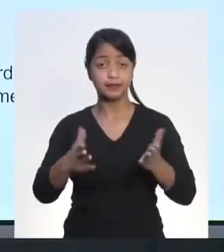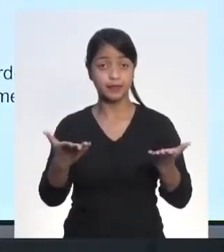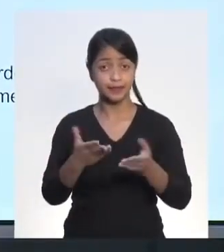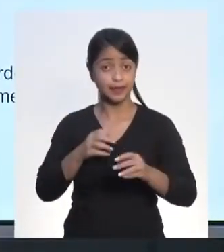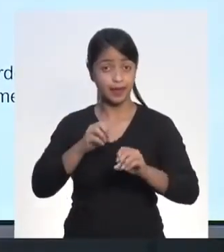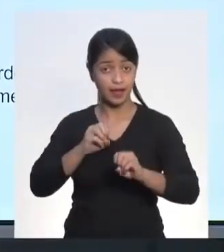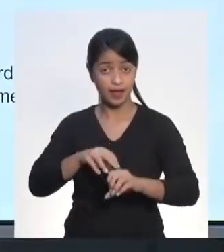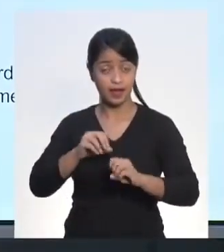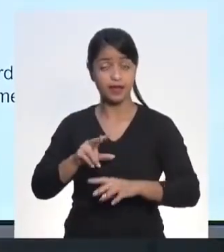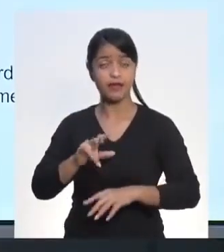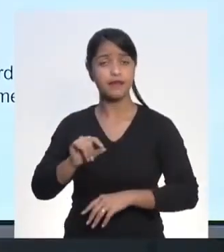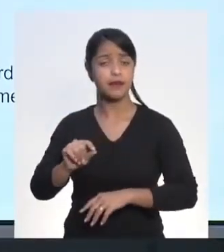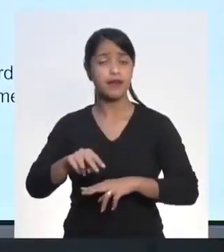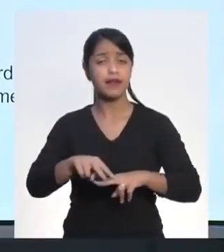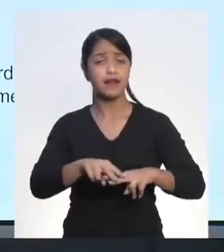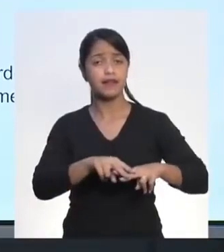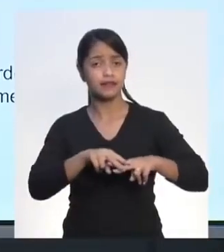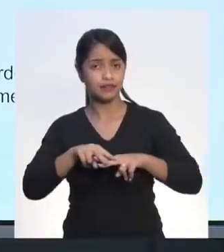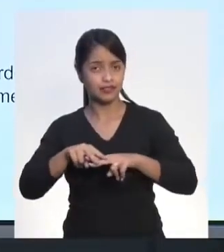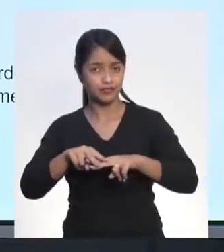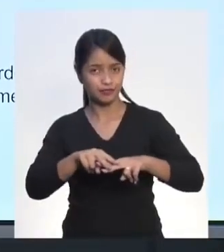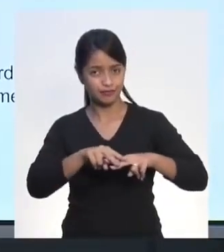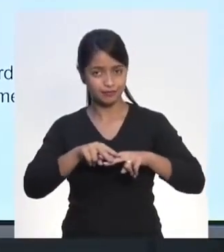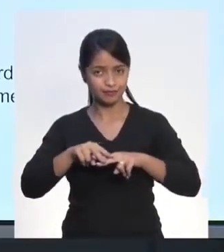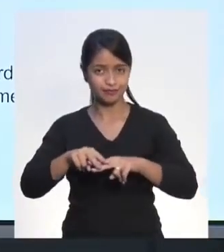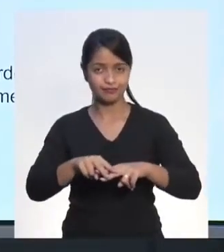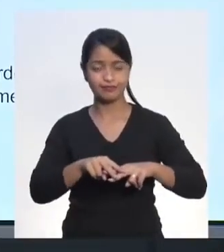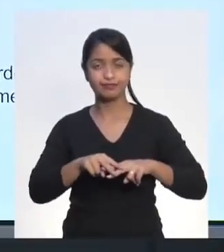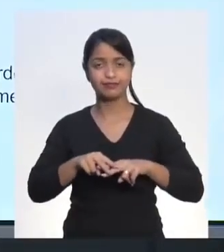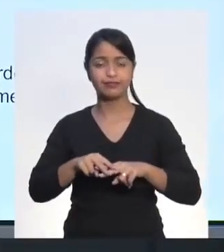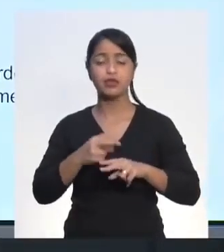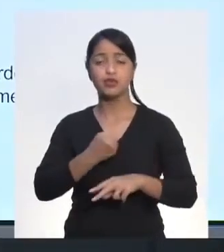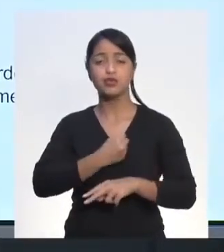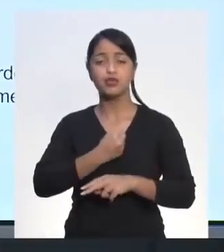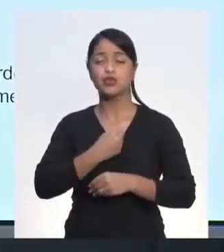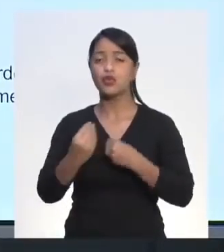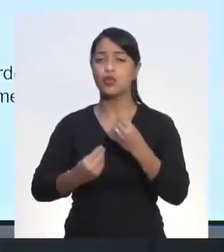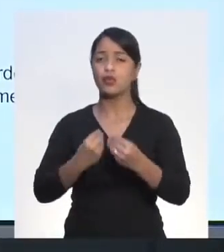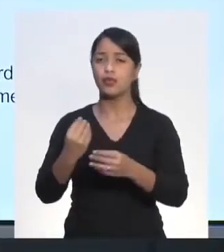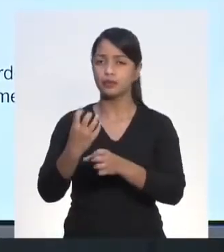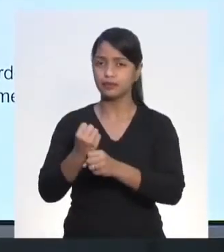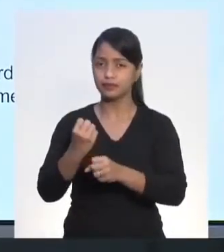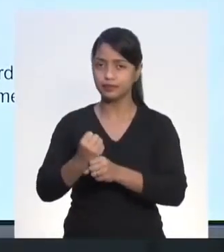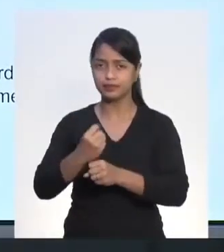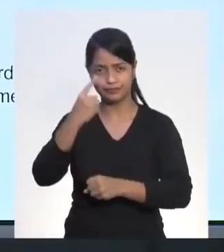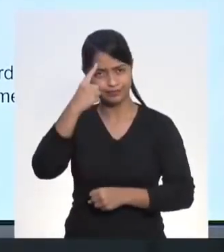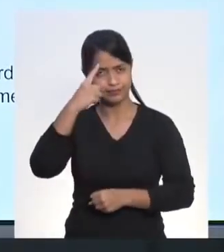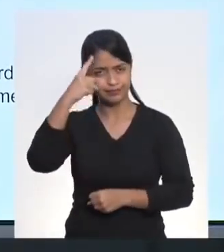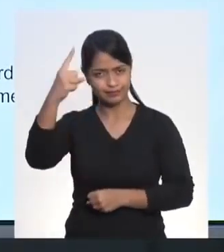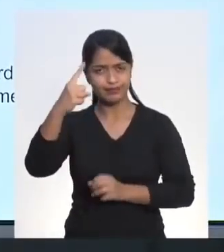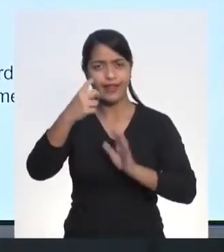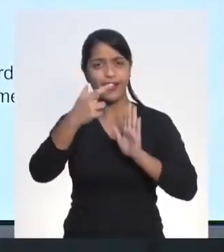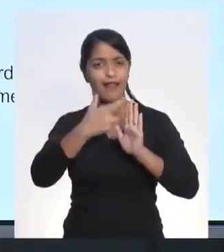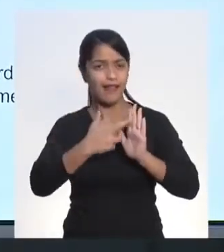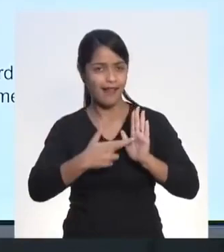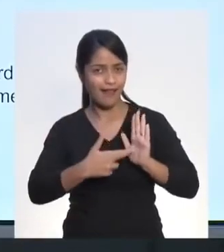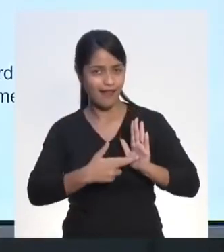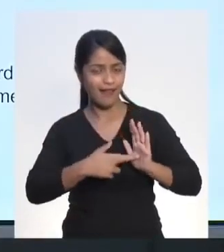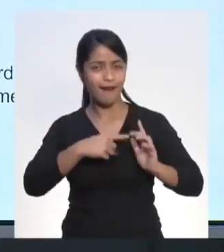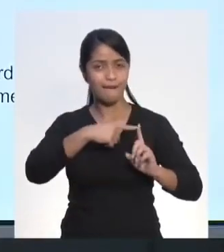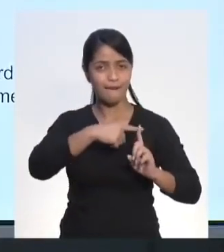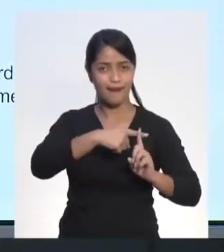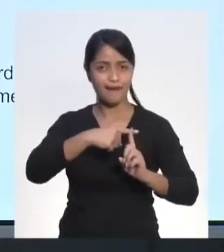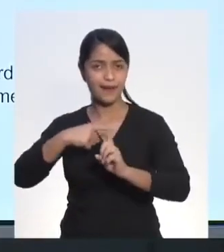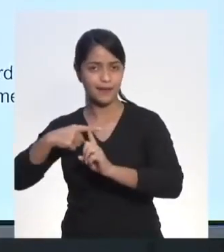relembrar, né, refazer a questão da operação dos números, né, dos sinais. Lembra aquelas regrinhas de sinal que